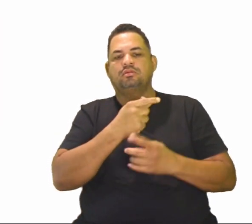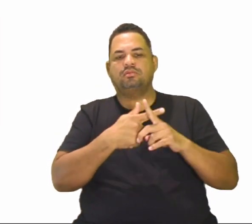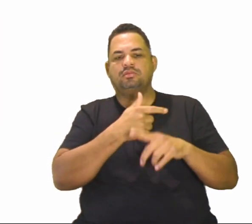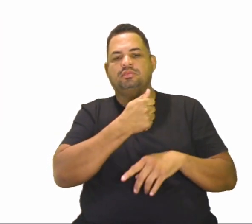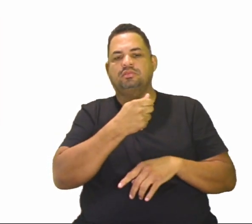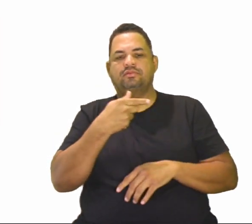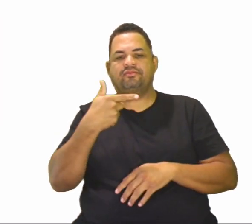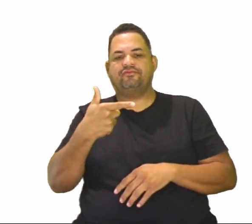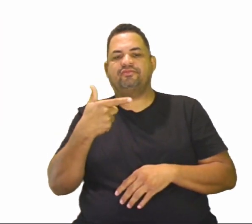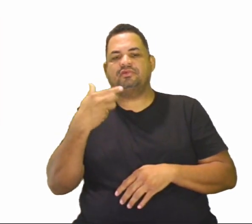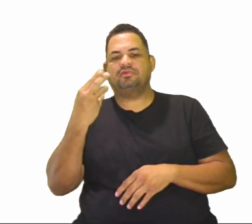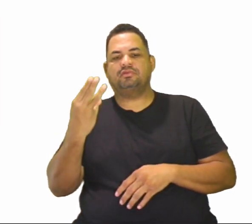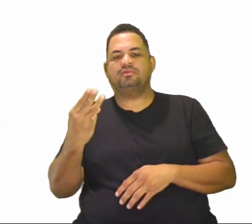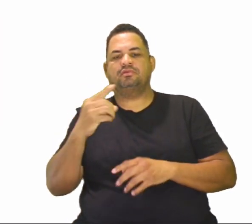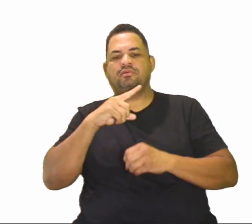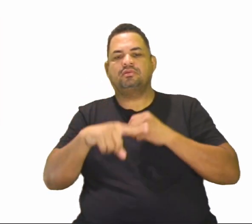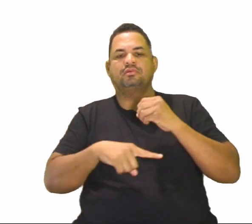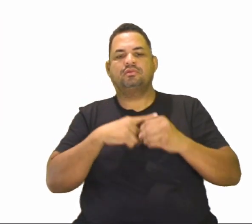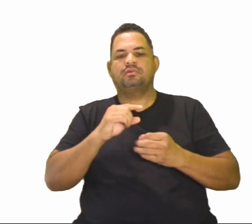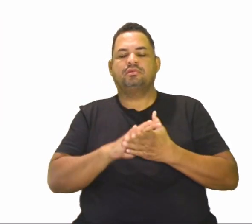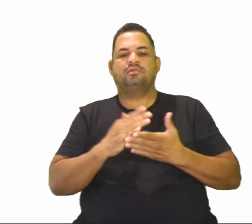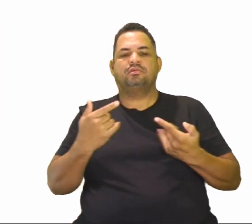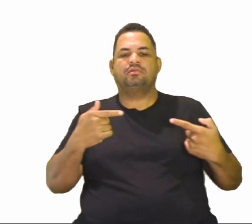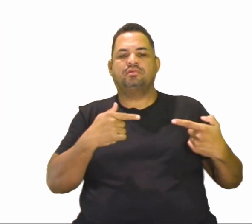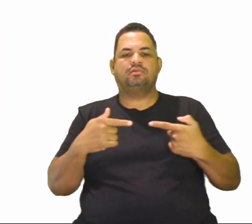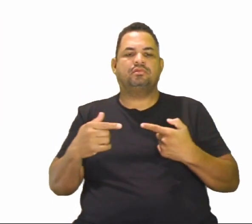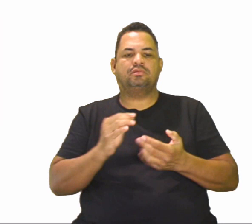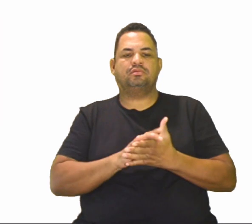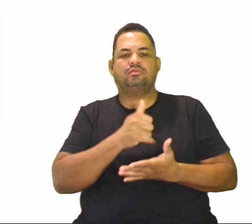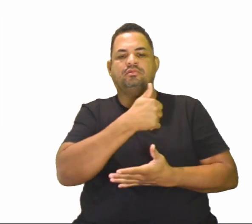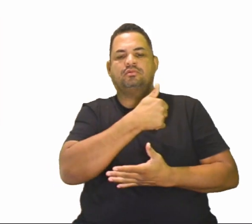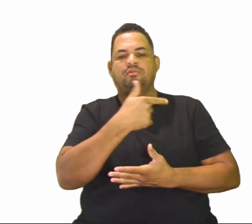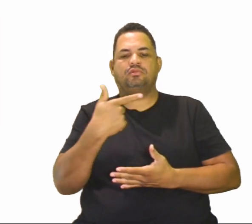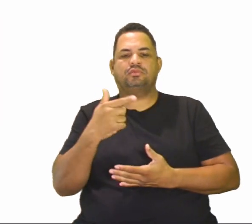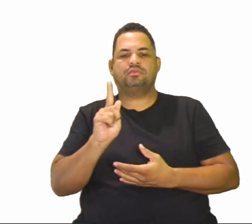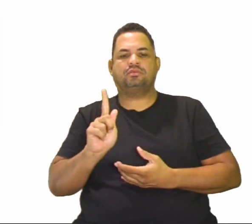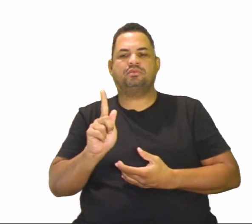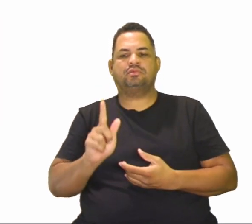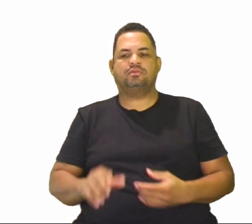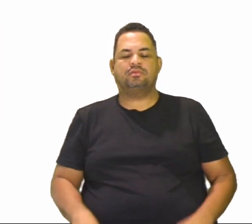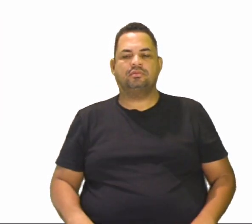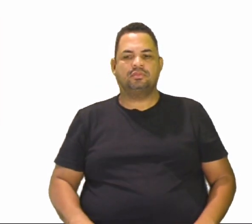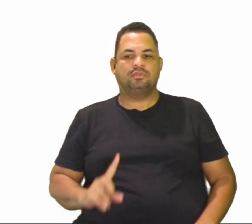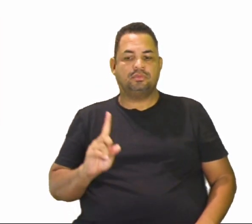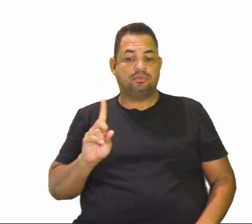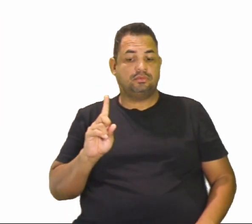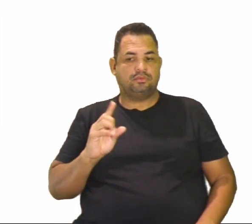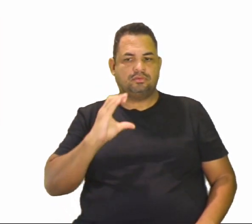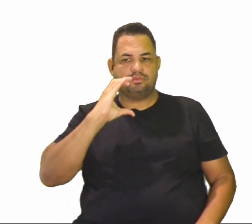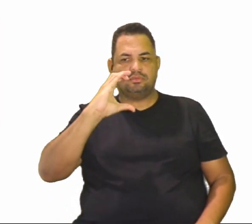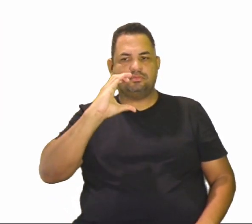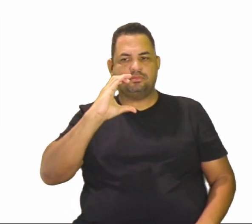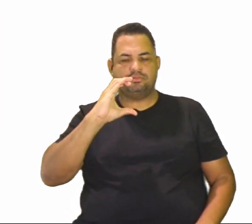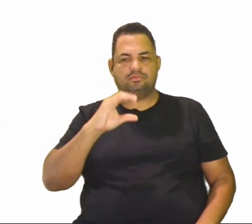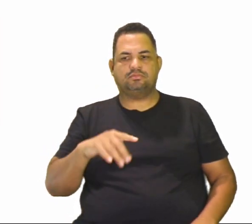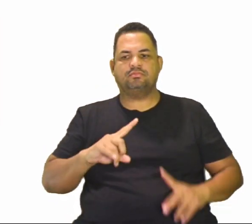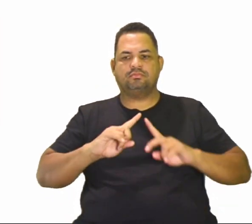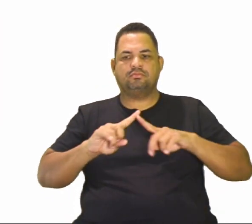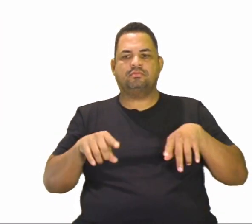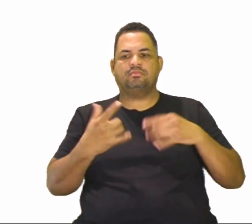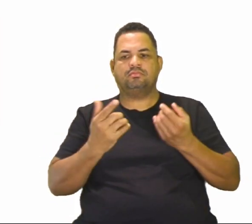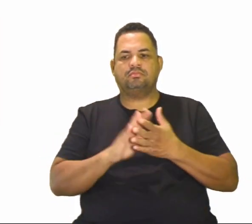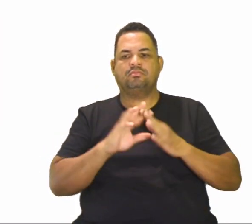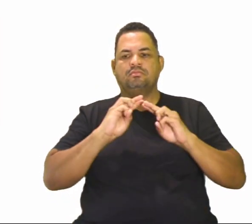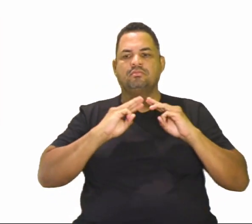10 a 23 átomos, isso sim corresponde a 12 gramas. Não é um carbono só, mas sim